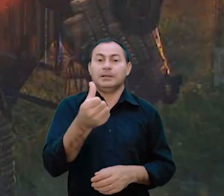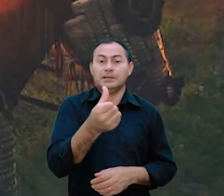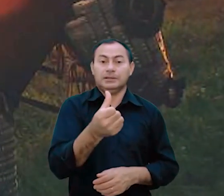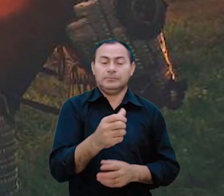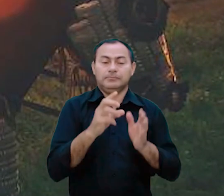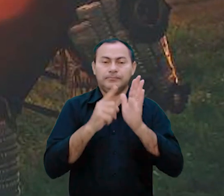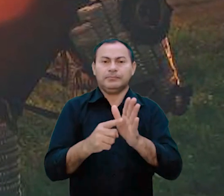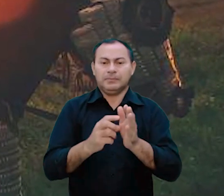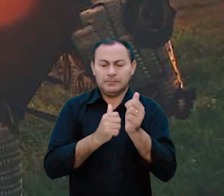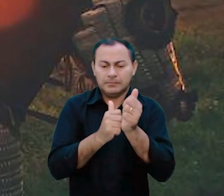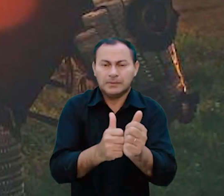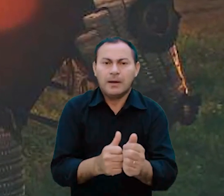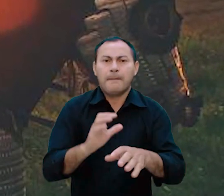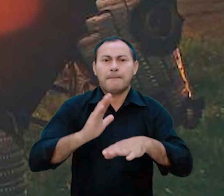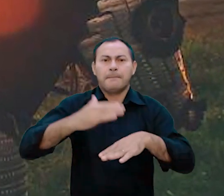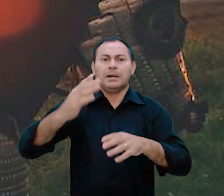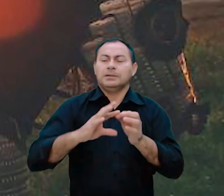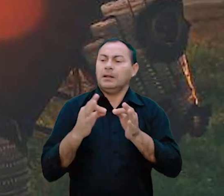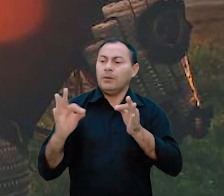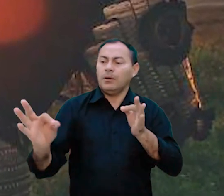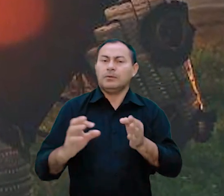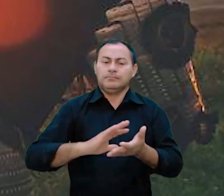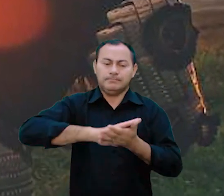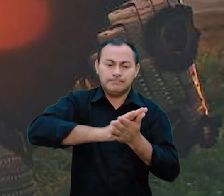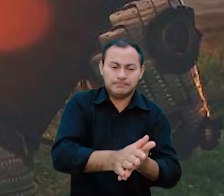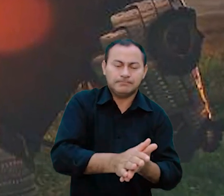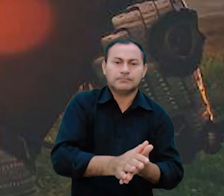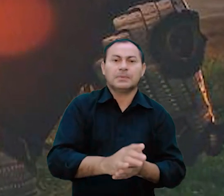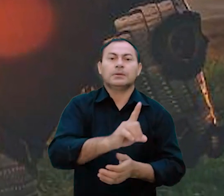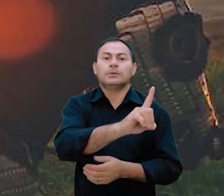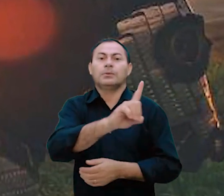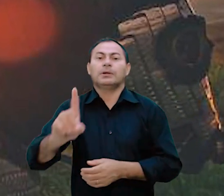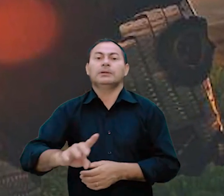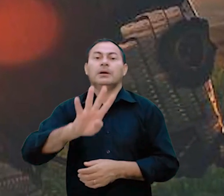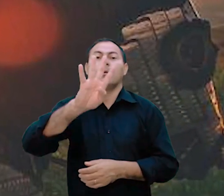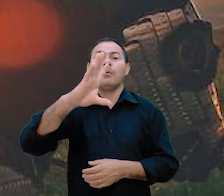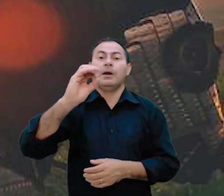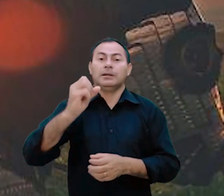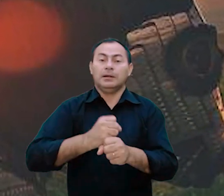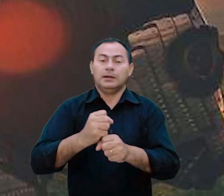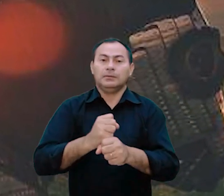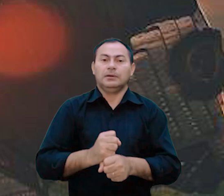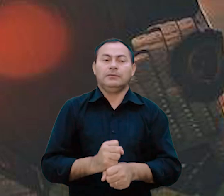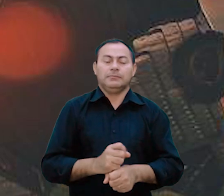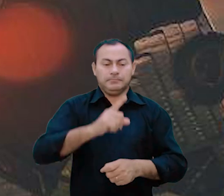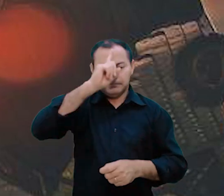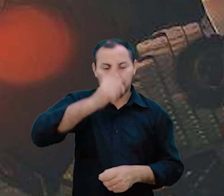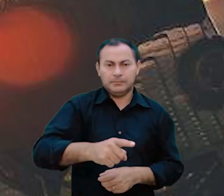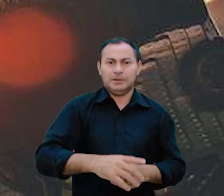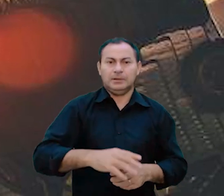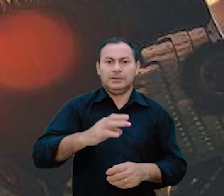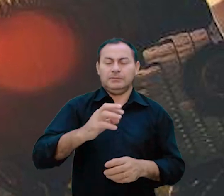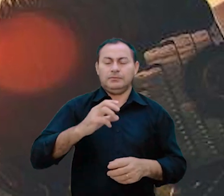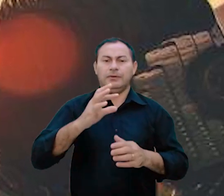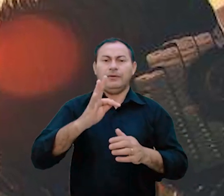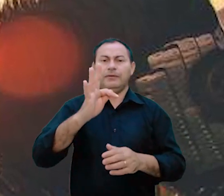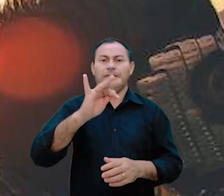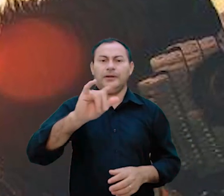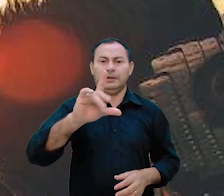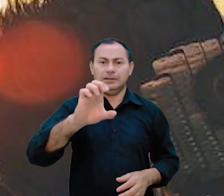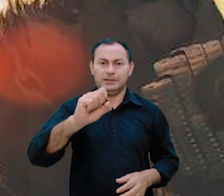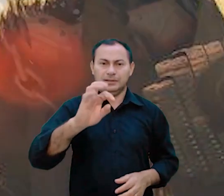A sexta apostasia foi seguida da mais longa opressão que durou 40 anos e foi imposta pelos